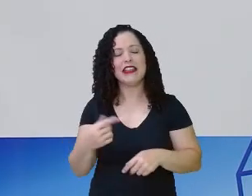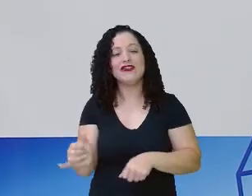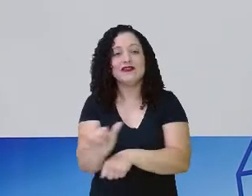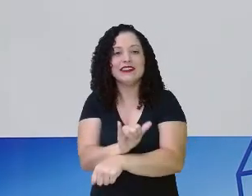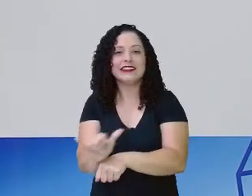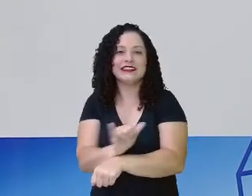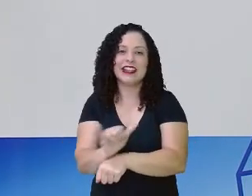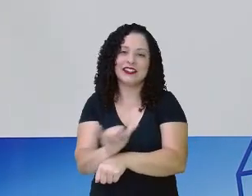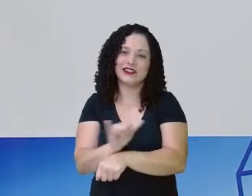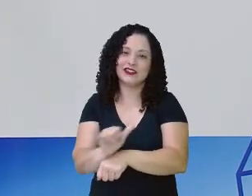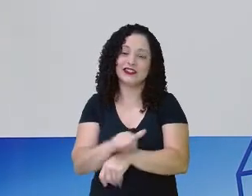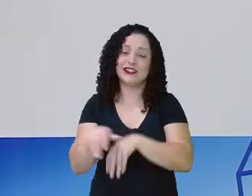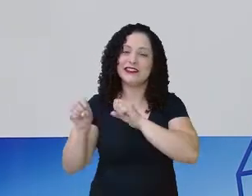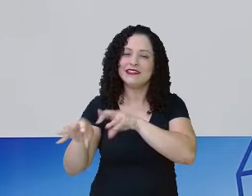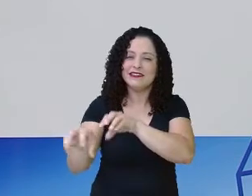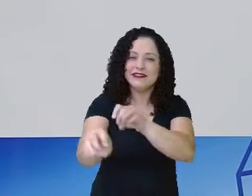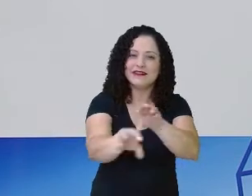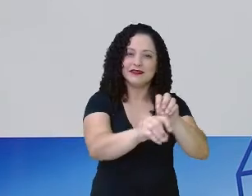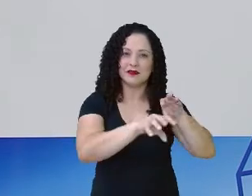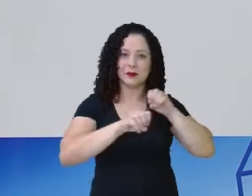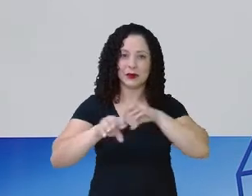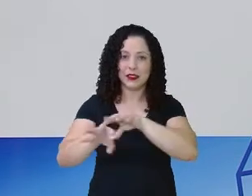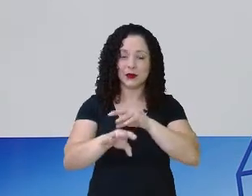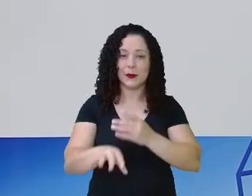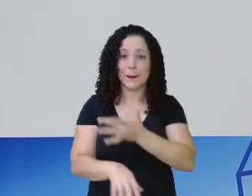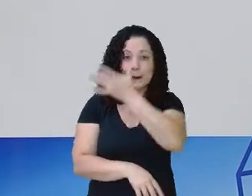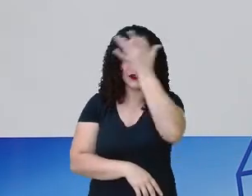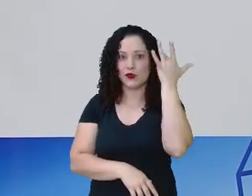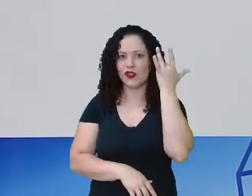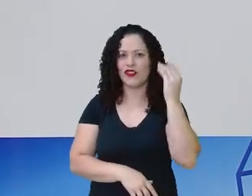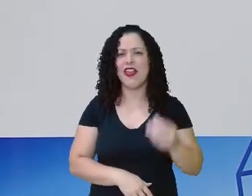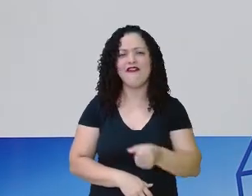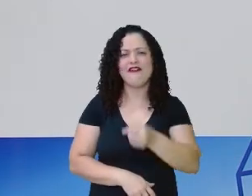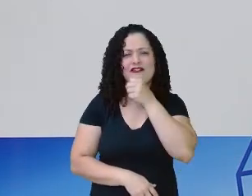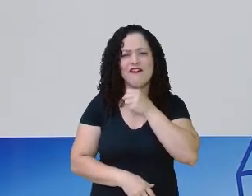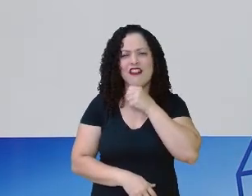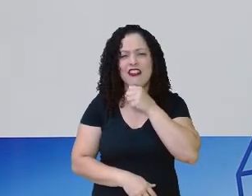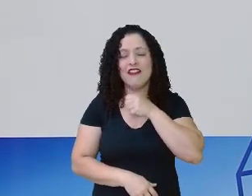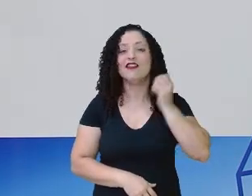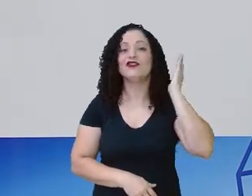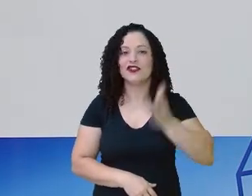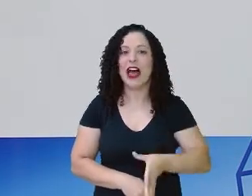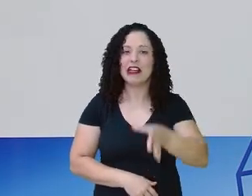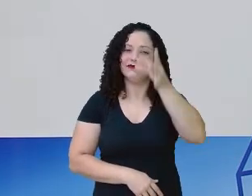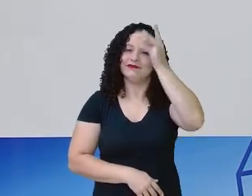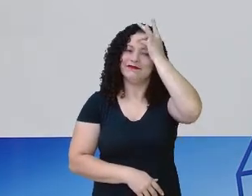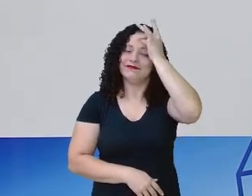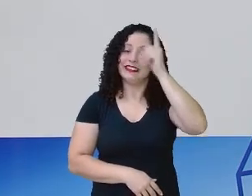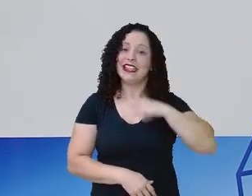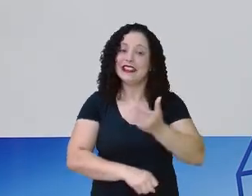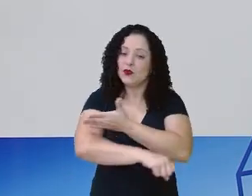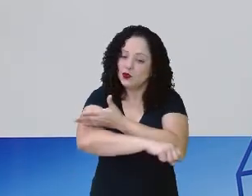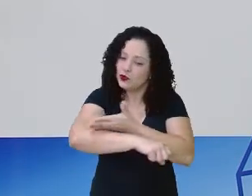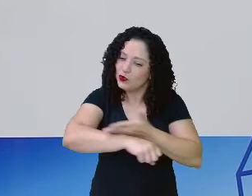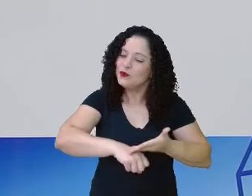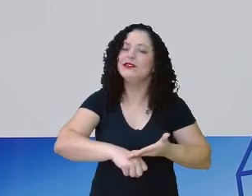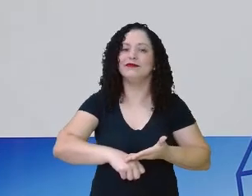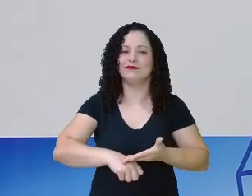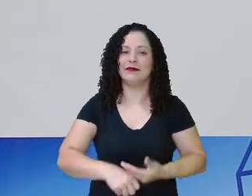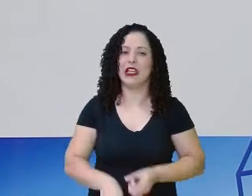um modo de pensar. Então, os mais velhos, como a professora Kedma citou, tem sim esse hábito de contar os